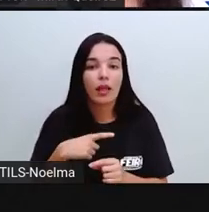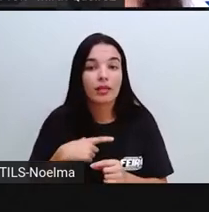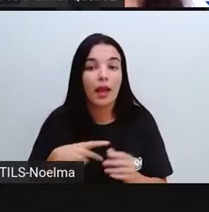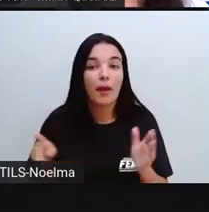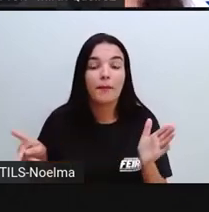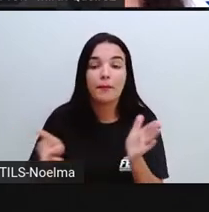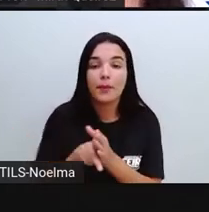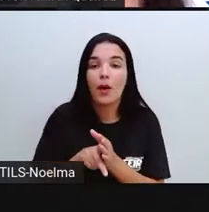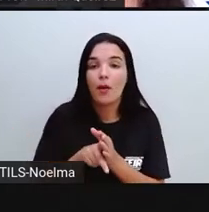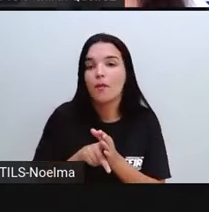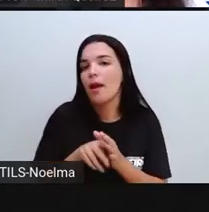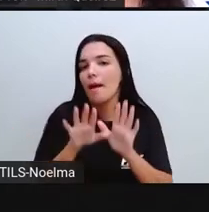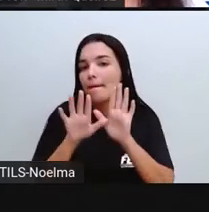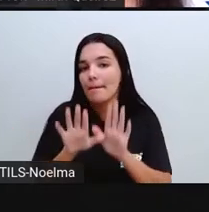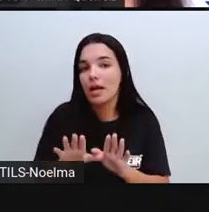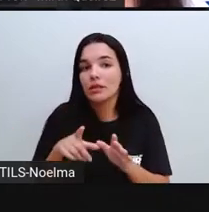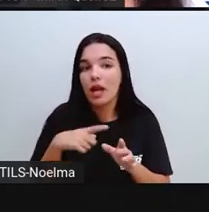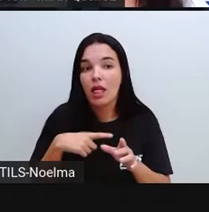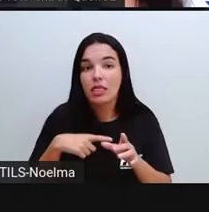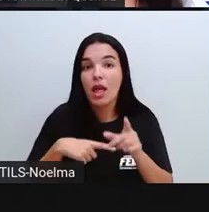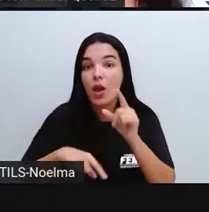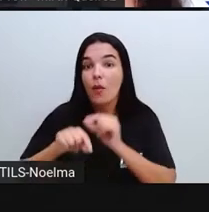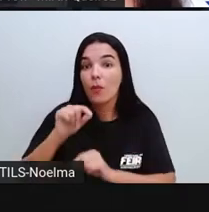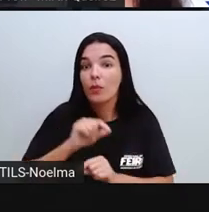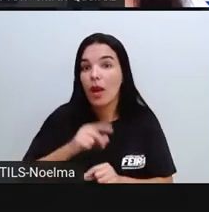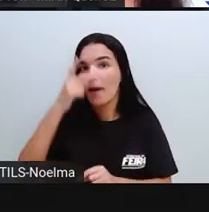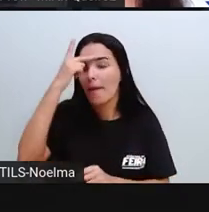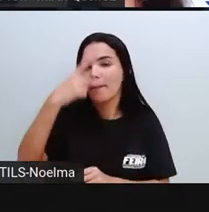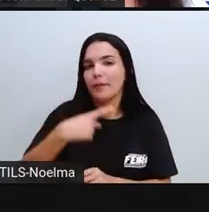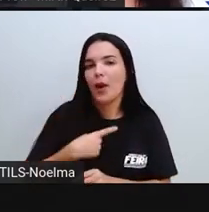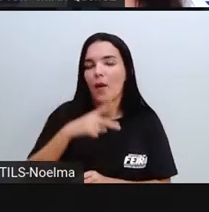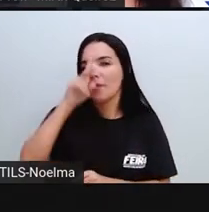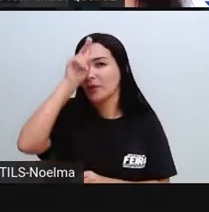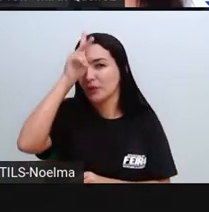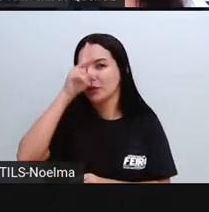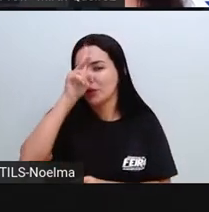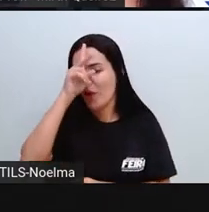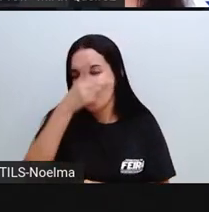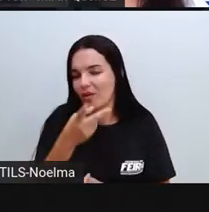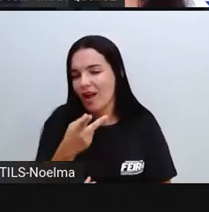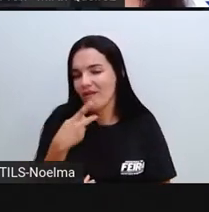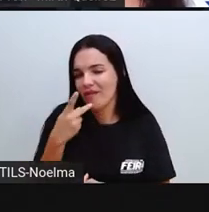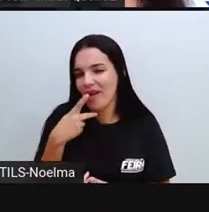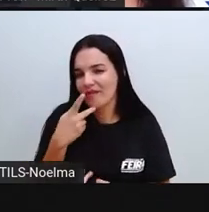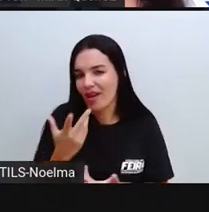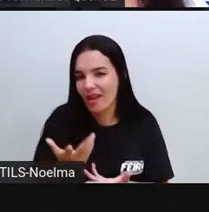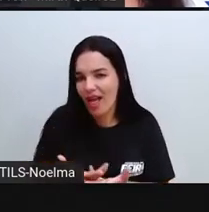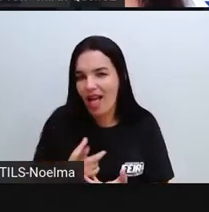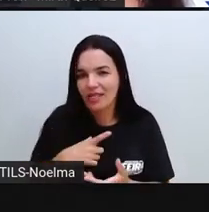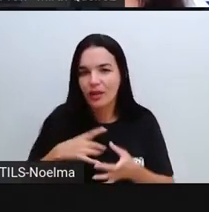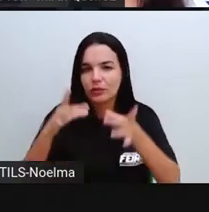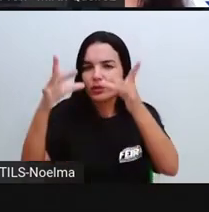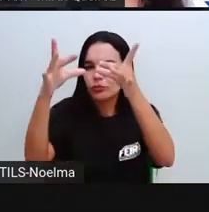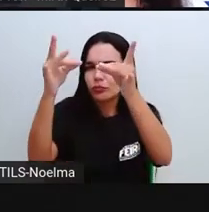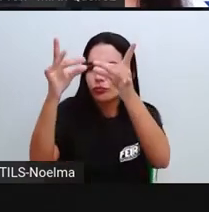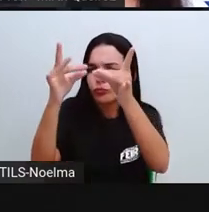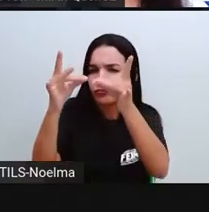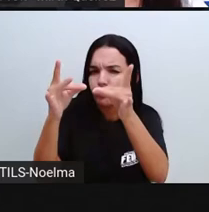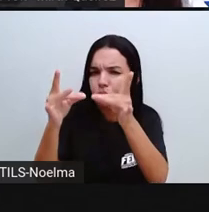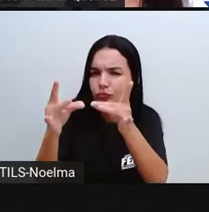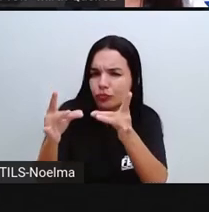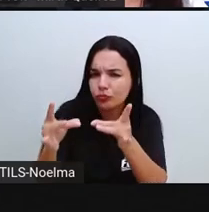né? Porém, nós somos os protagonistas daquela narrativa ao produzir. Mas